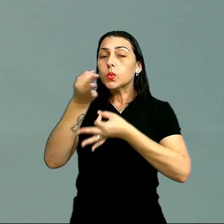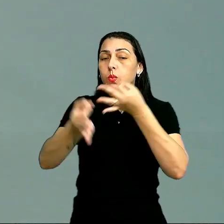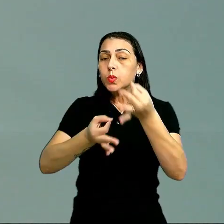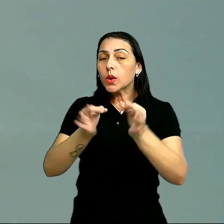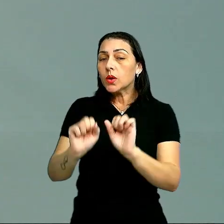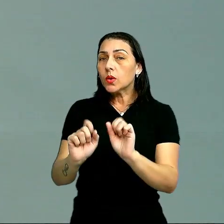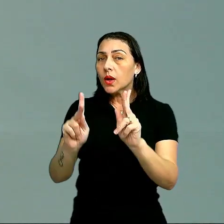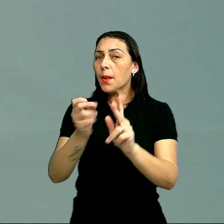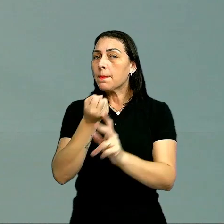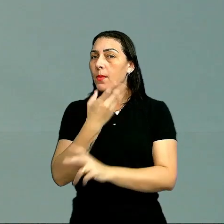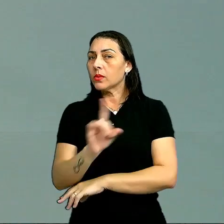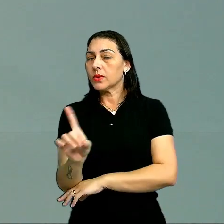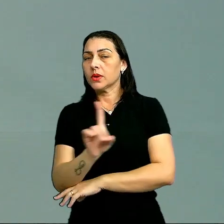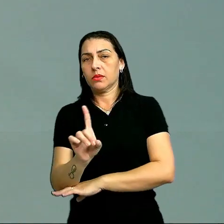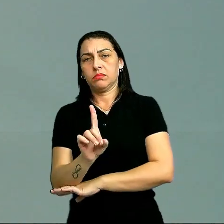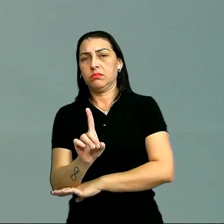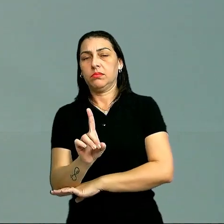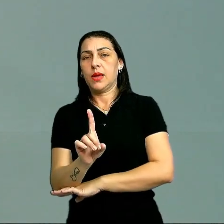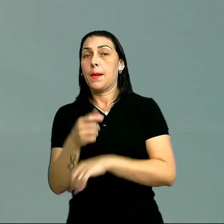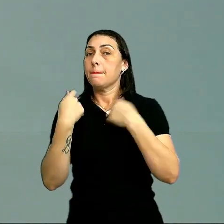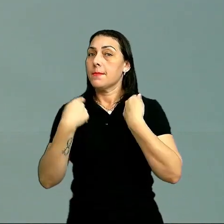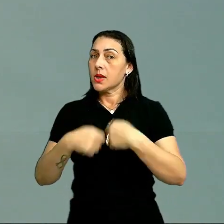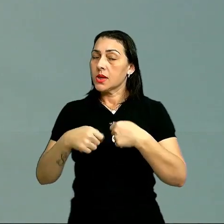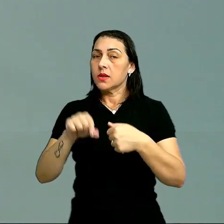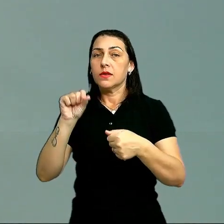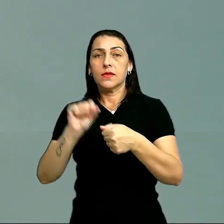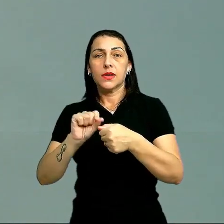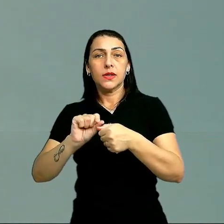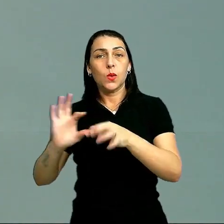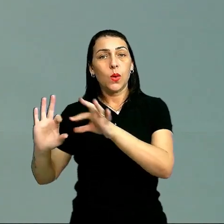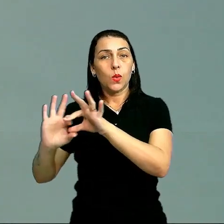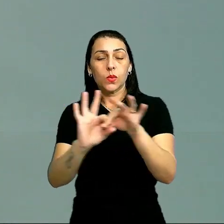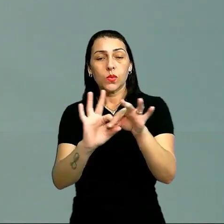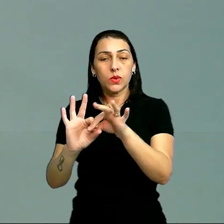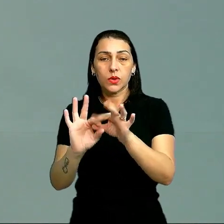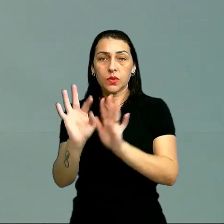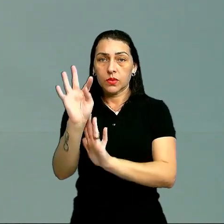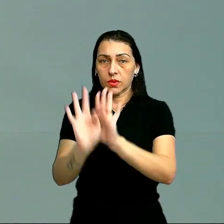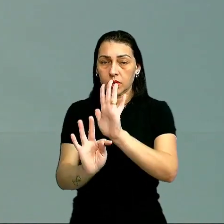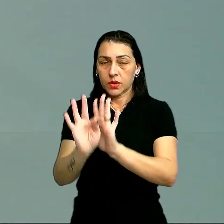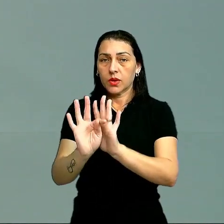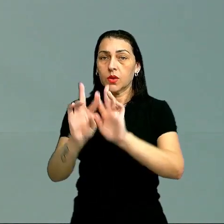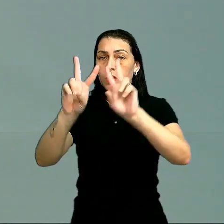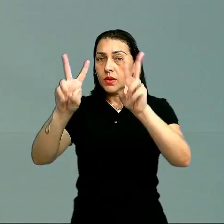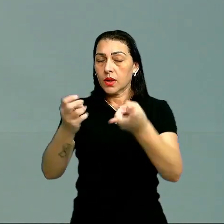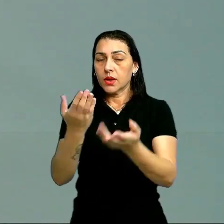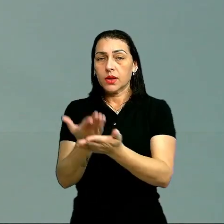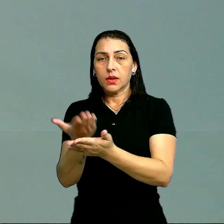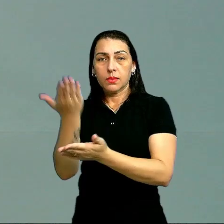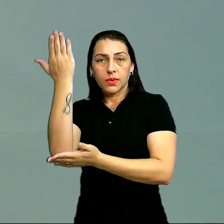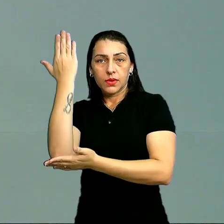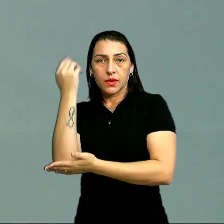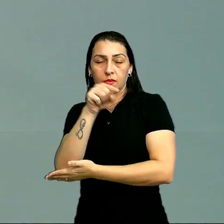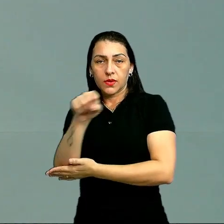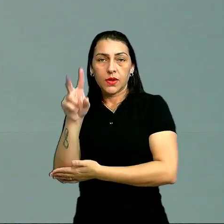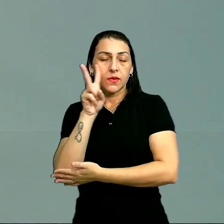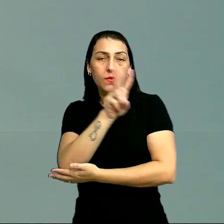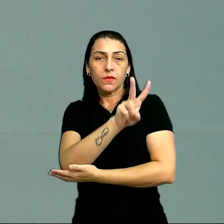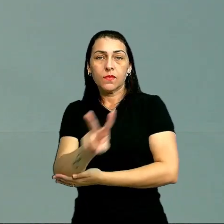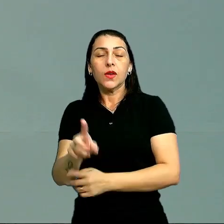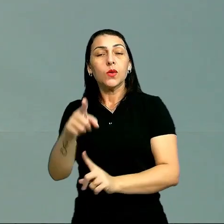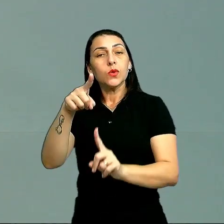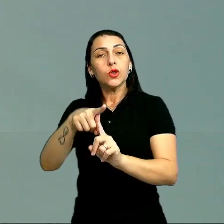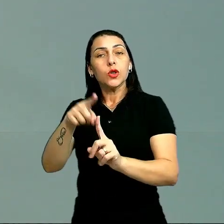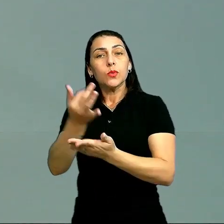está ok, já está bom, professora. Não, eu preciso fazer uma contextualização desse tema. E aí, nas aulas anteriores, vocês viram lá nos tipos